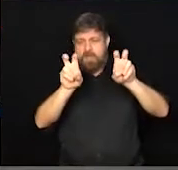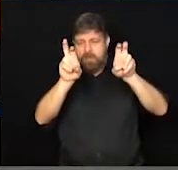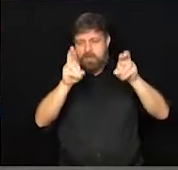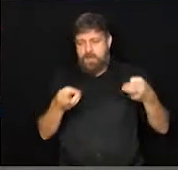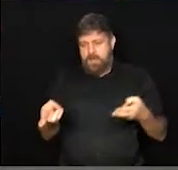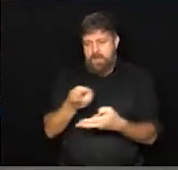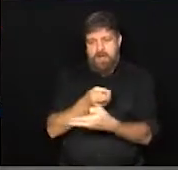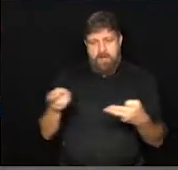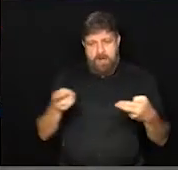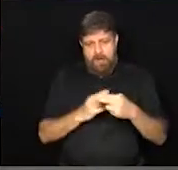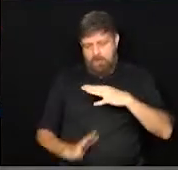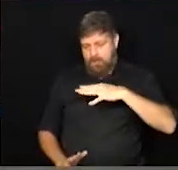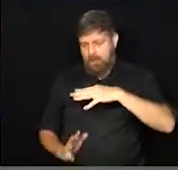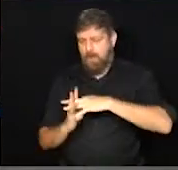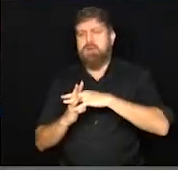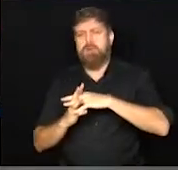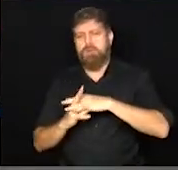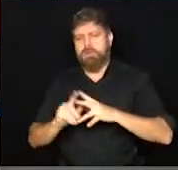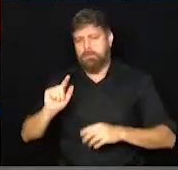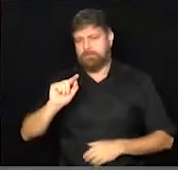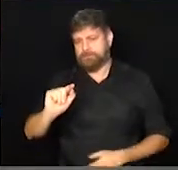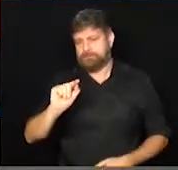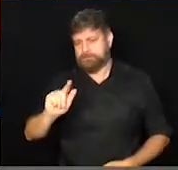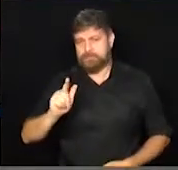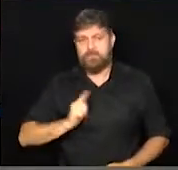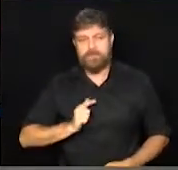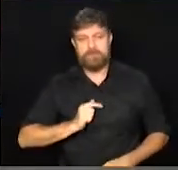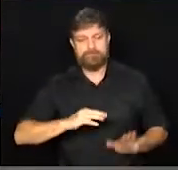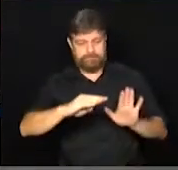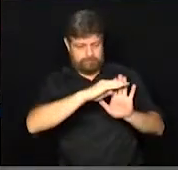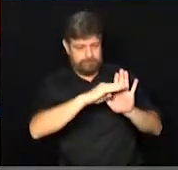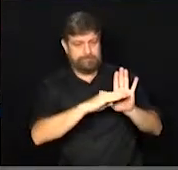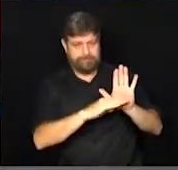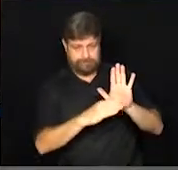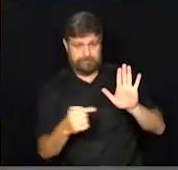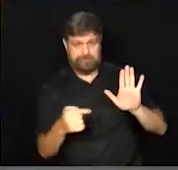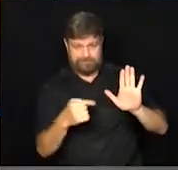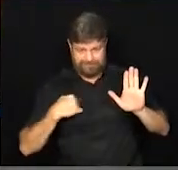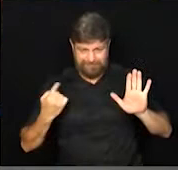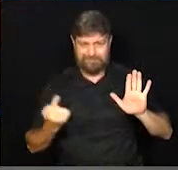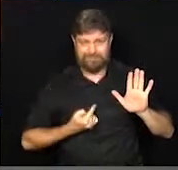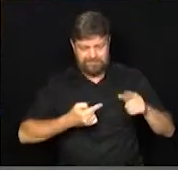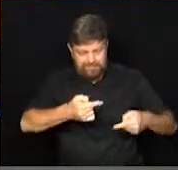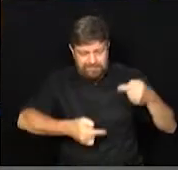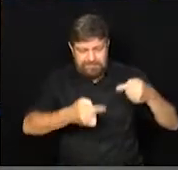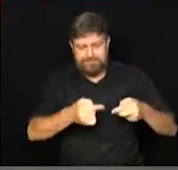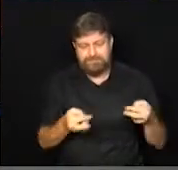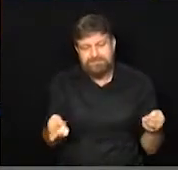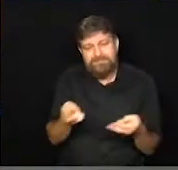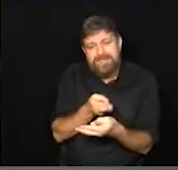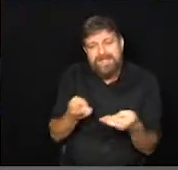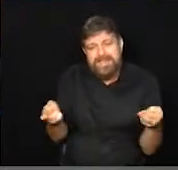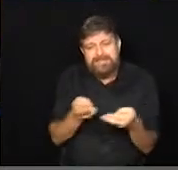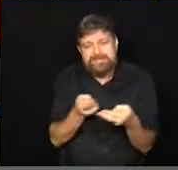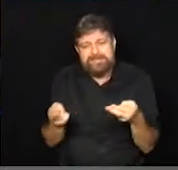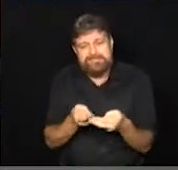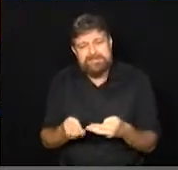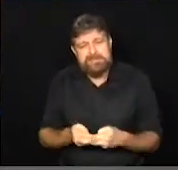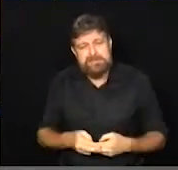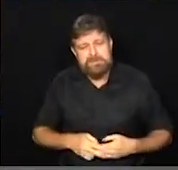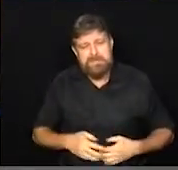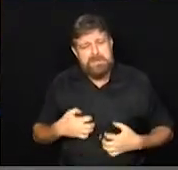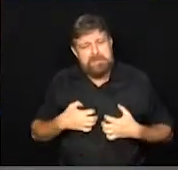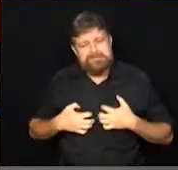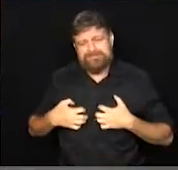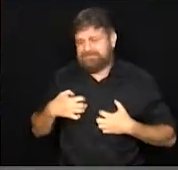relacionamentos abusivos é um tema que está na pauta, está na ordem do dia, relacionamentos abusivos, relacionamentos tóxicos, e a gente